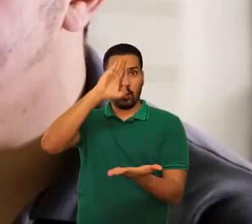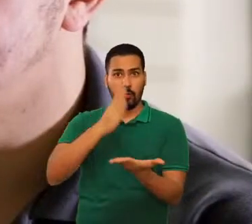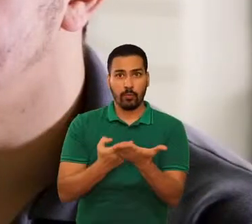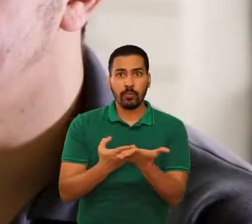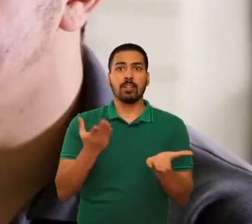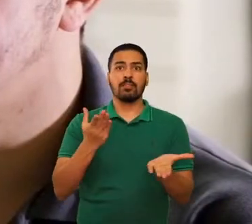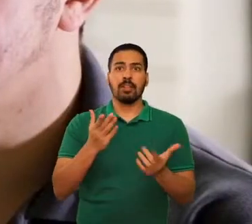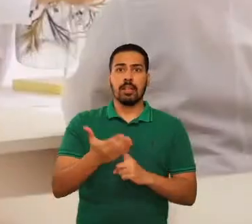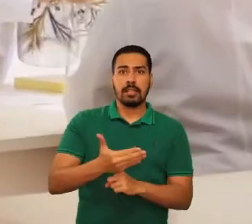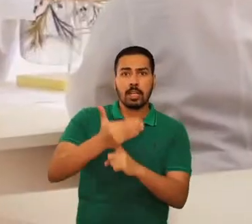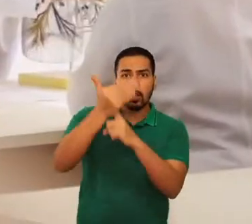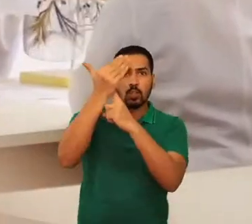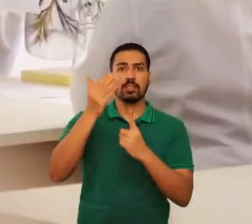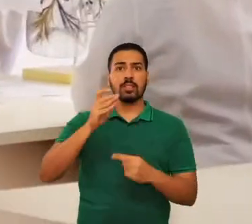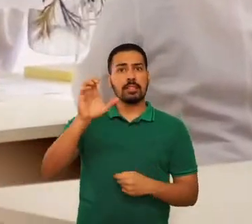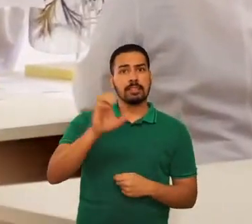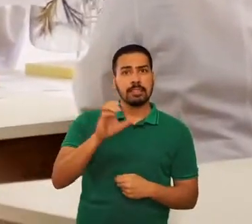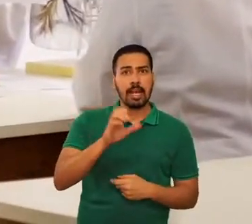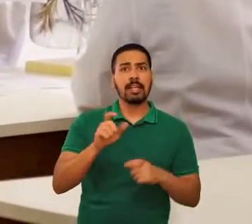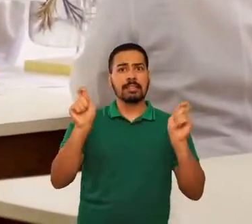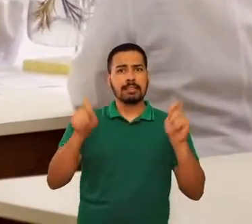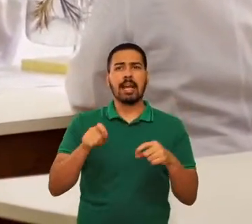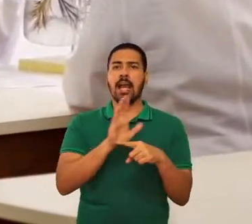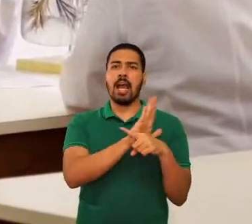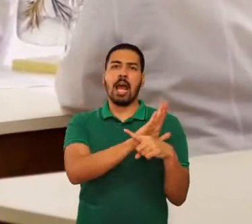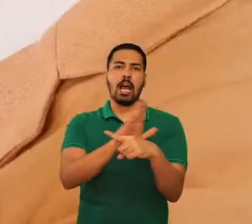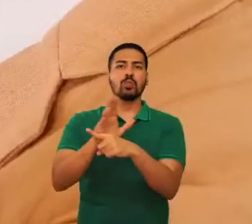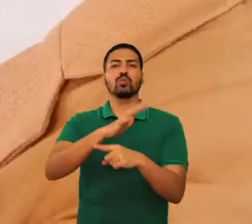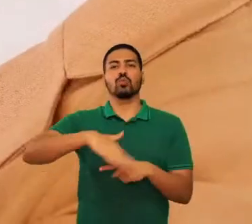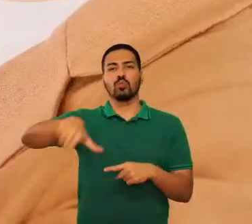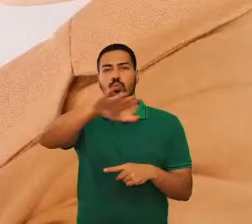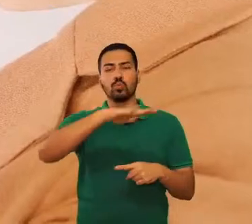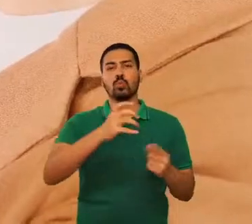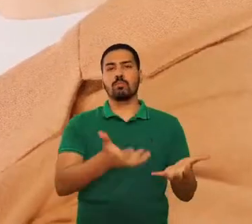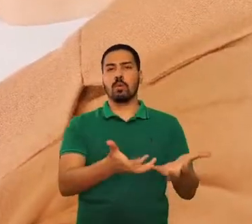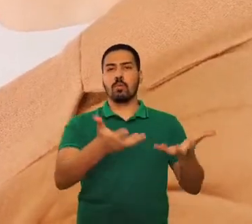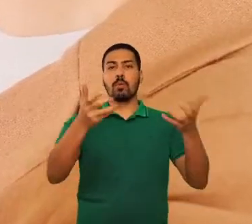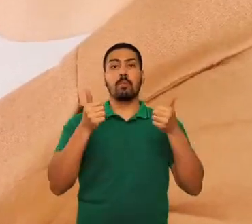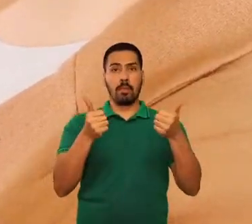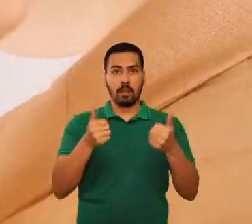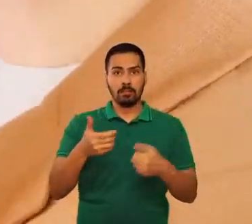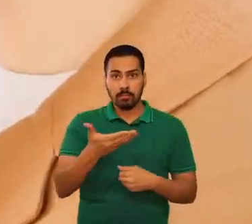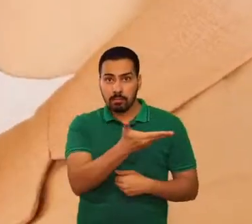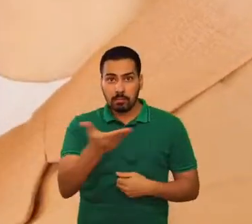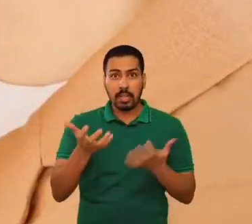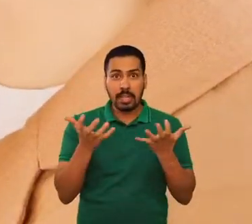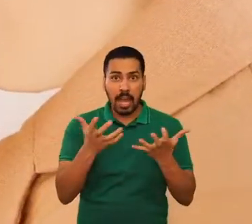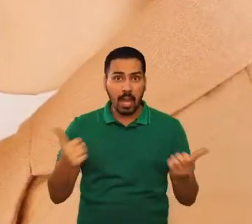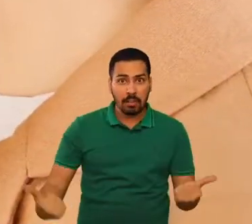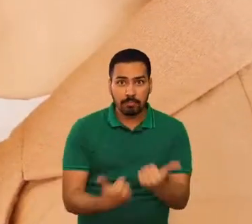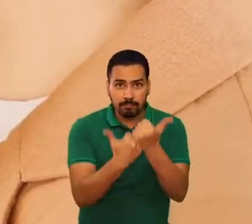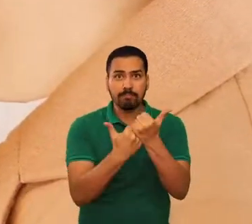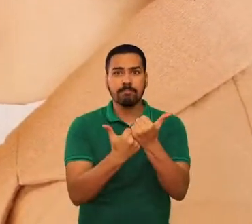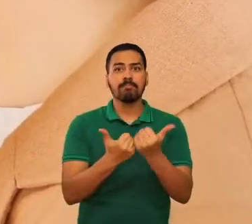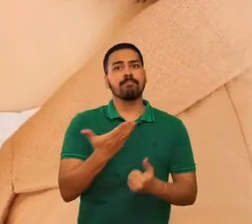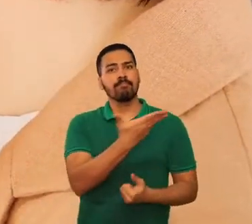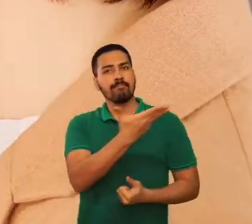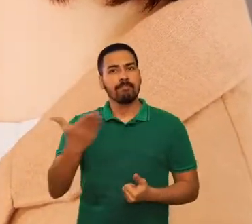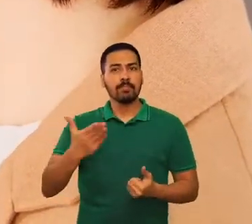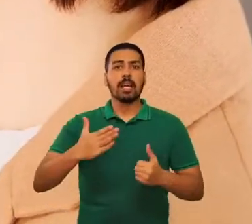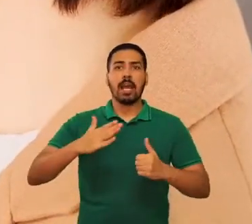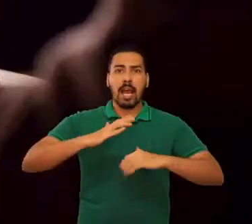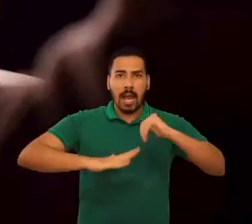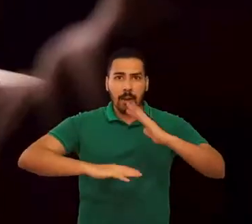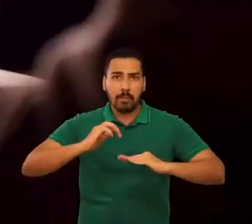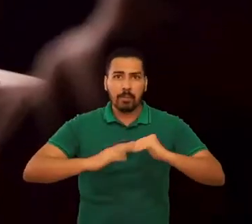e ensino de qualidade constroem uma sociedade melhor. Faça parte desta corrente. Neste momento